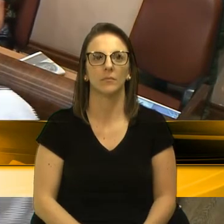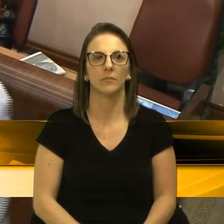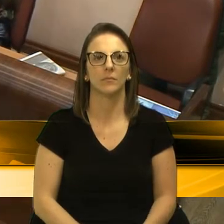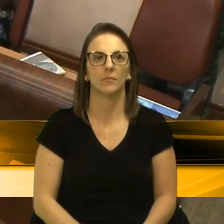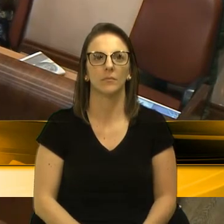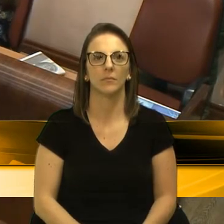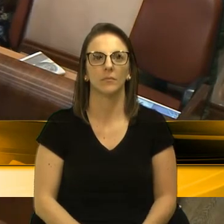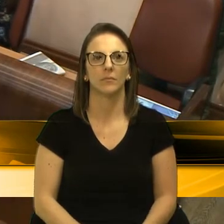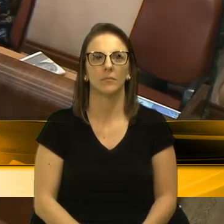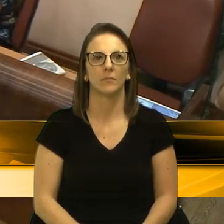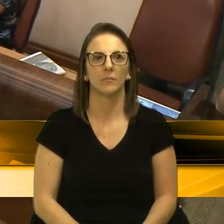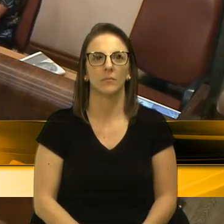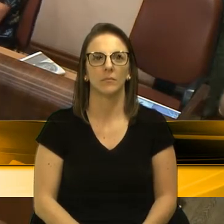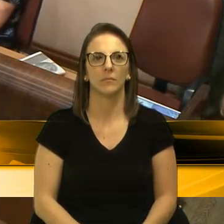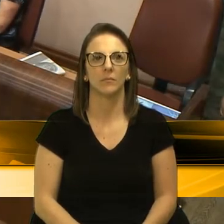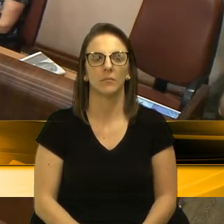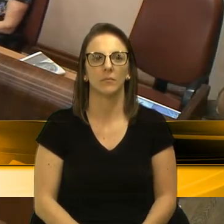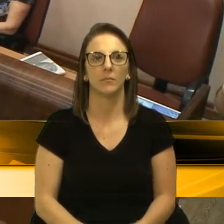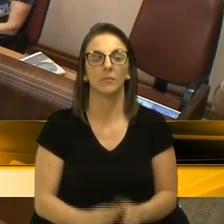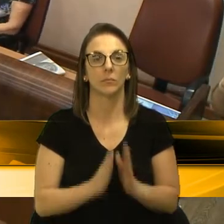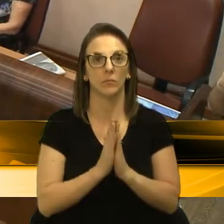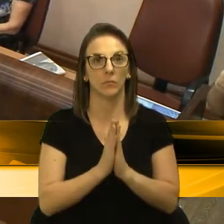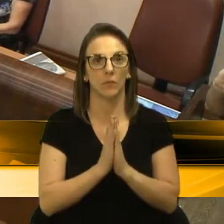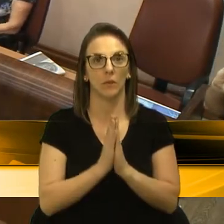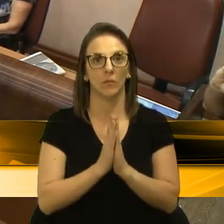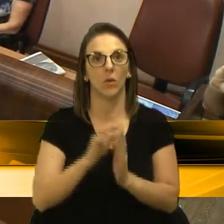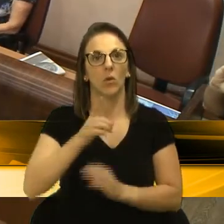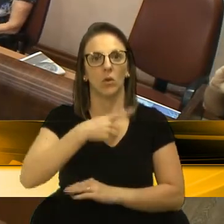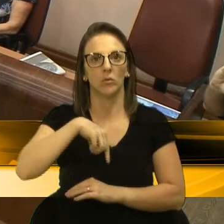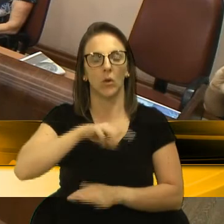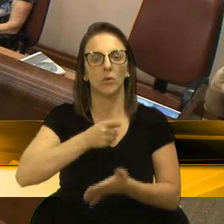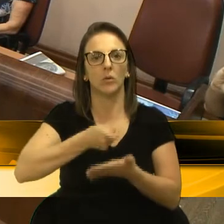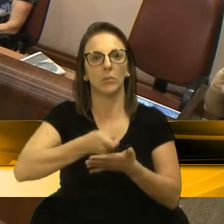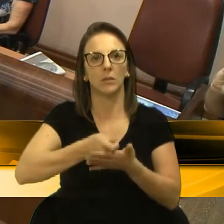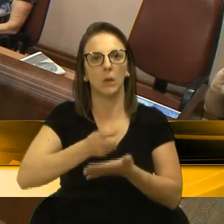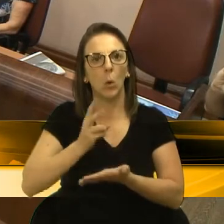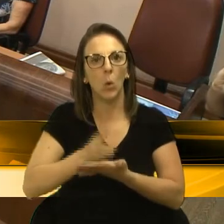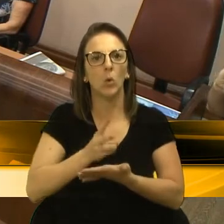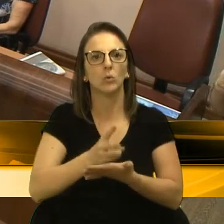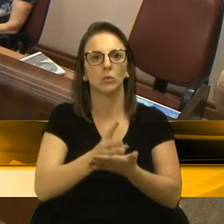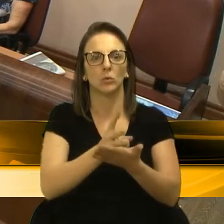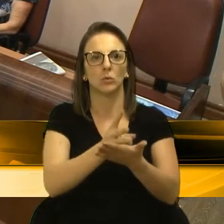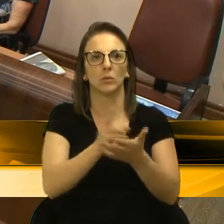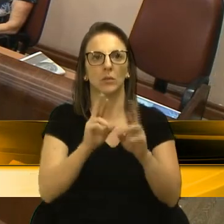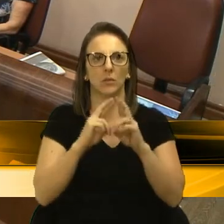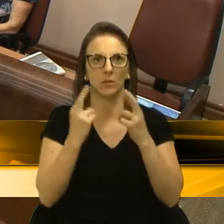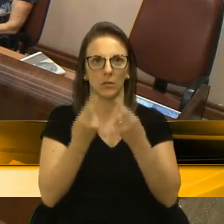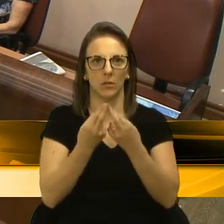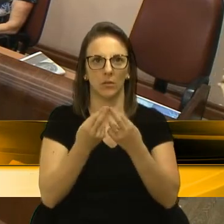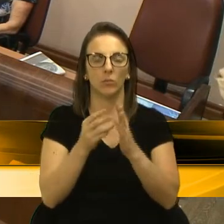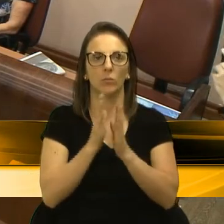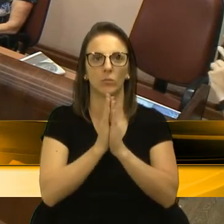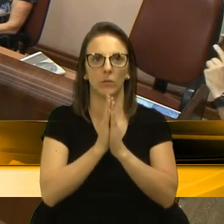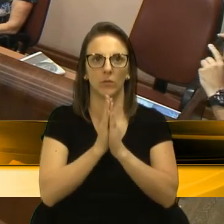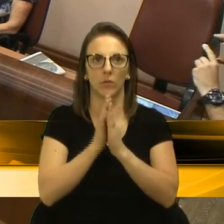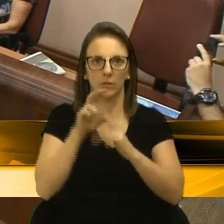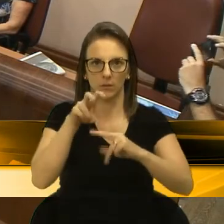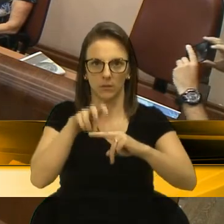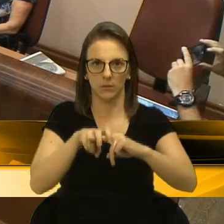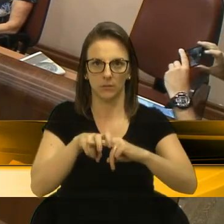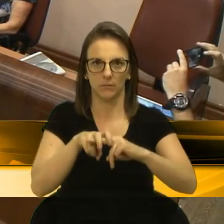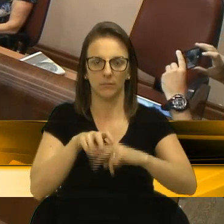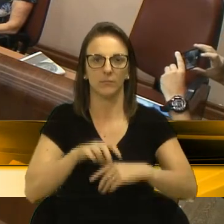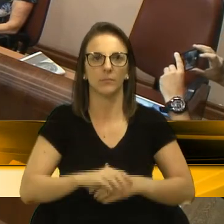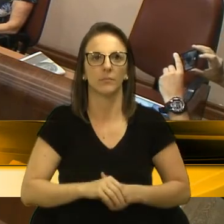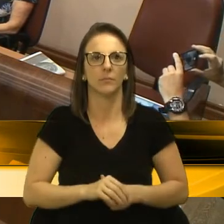favor, nós temos uma obrigação de tocar a nossa reunião aqui. Por favor, peço que sente. Segue o barco.